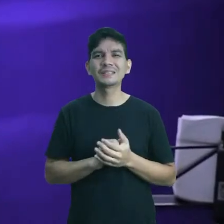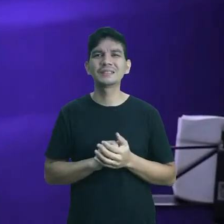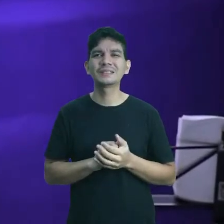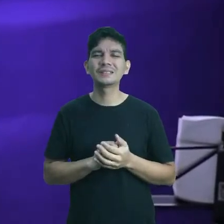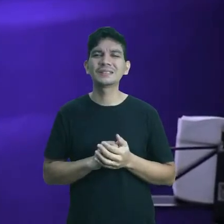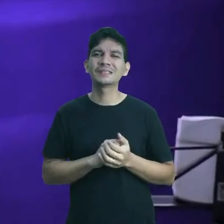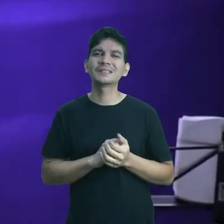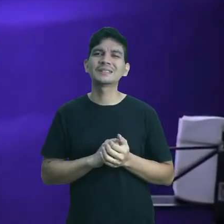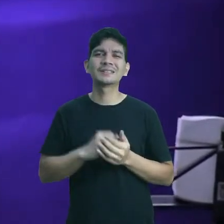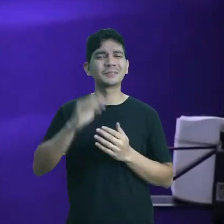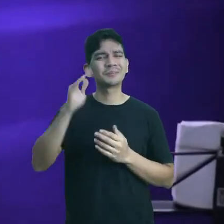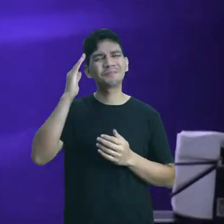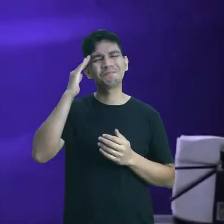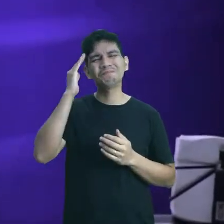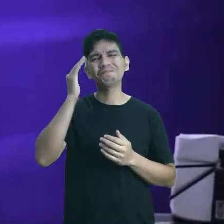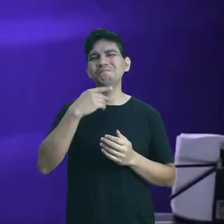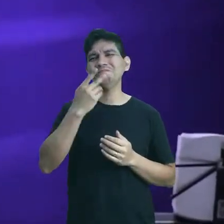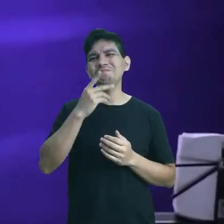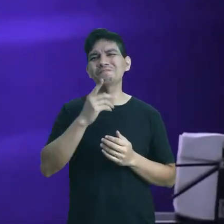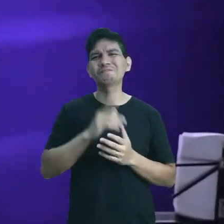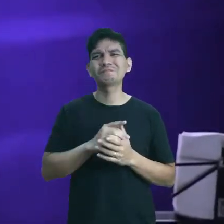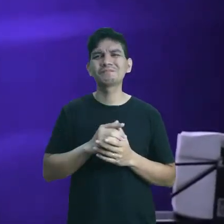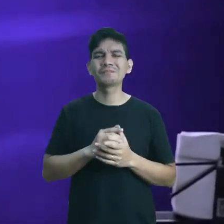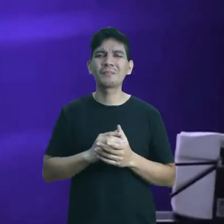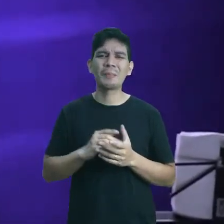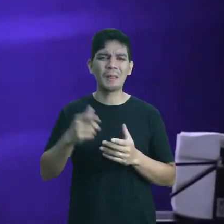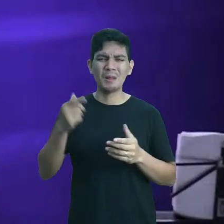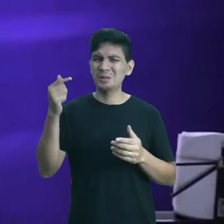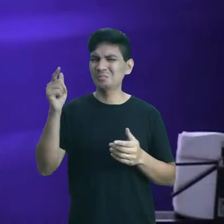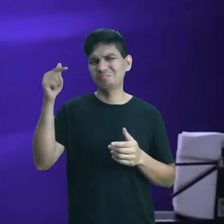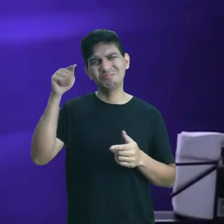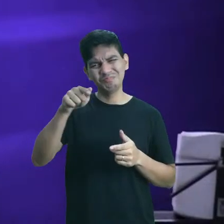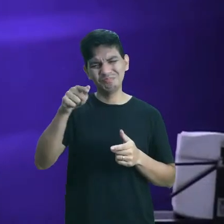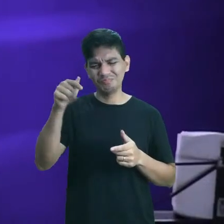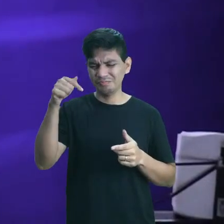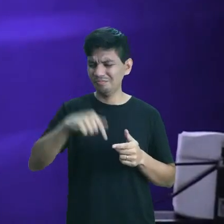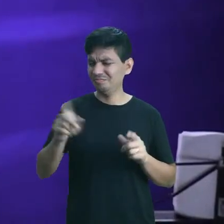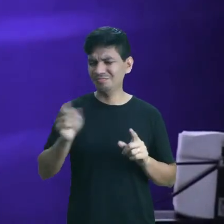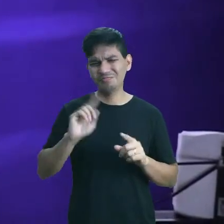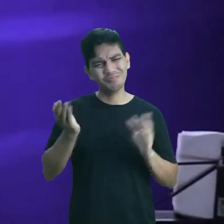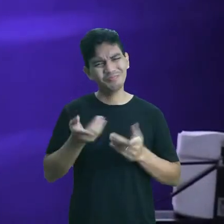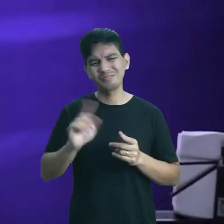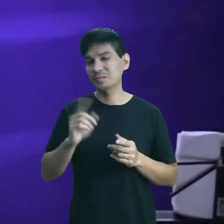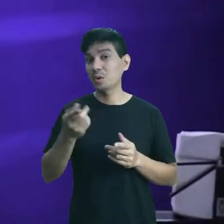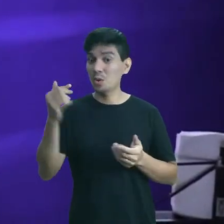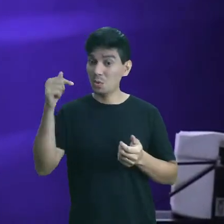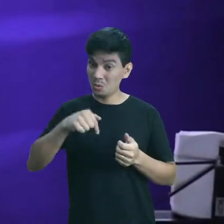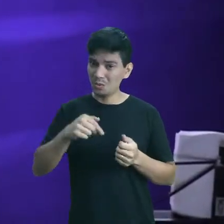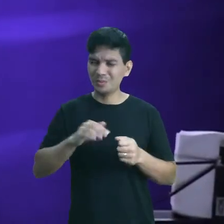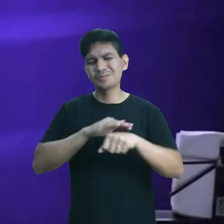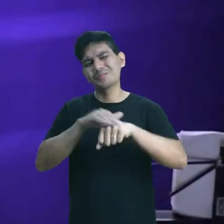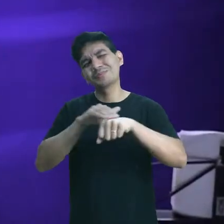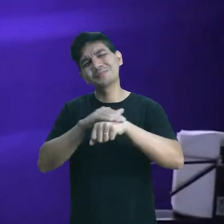Ah, meu amigo, isso não é para hoje não, isso é para aquele tempo. Hoje é só conversar.